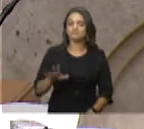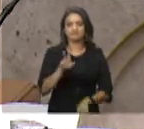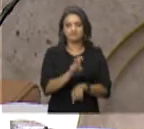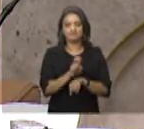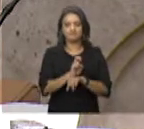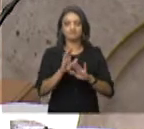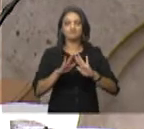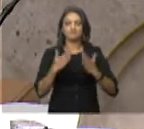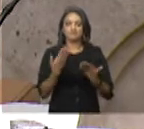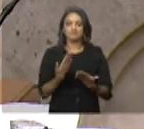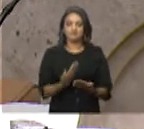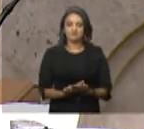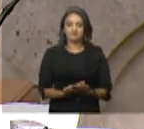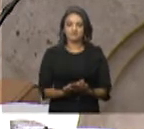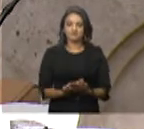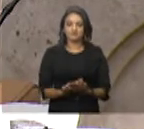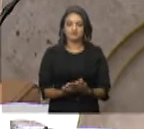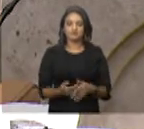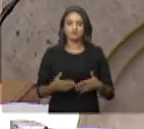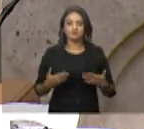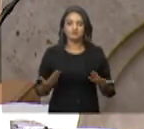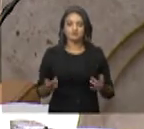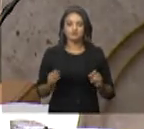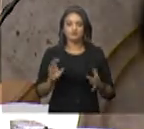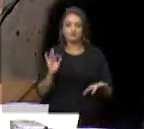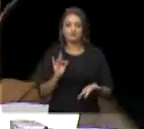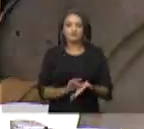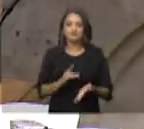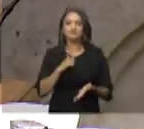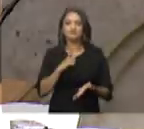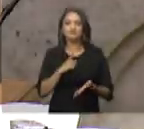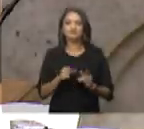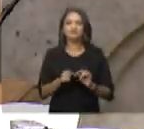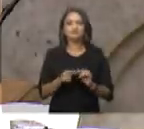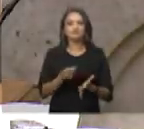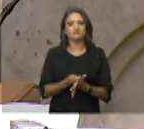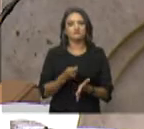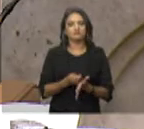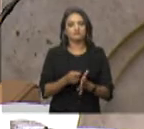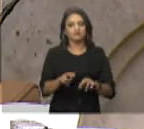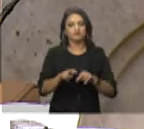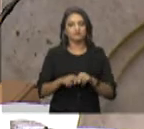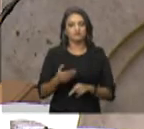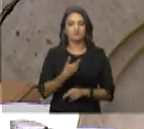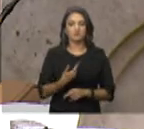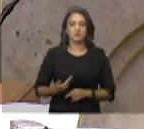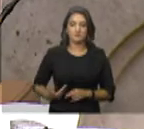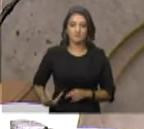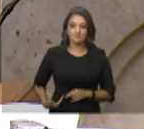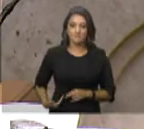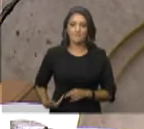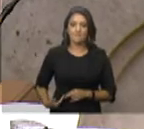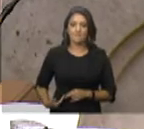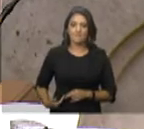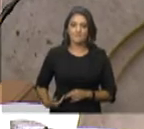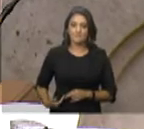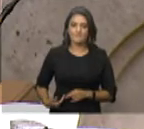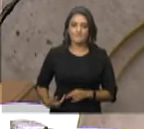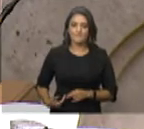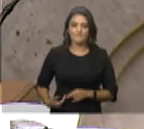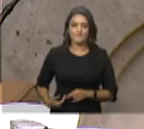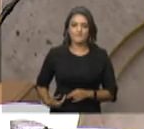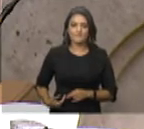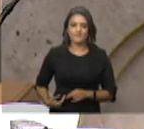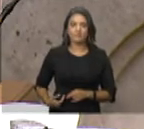creches e pré-escolas cuja efetivação foi imposta ao estado diga-se a exaustão pelo